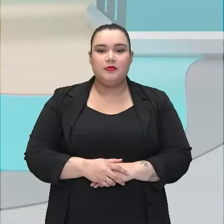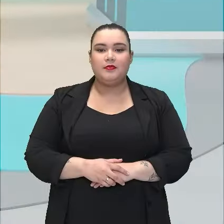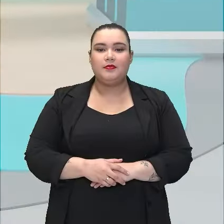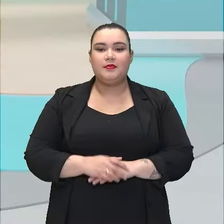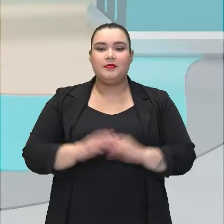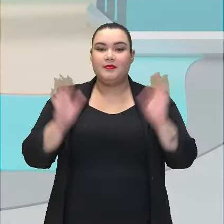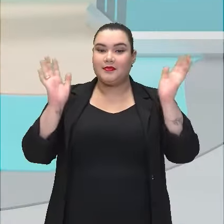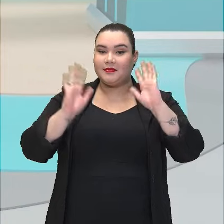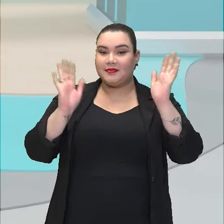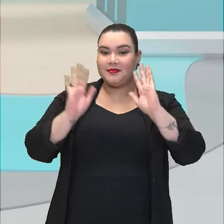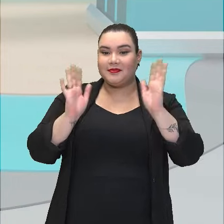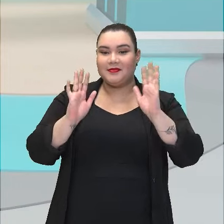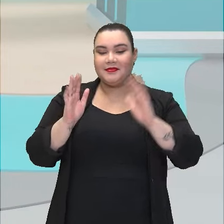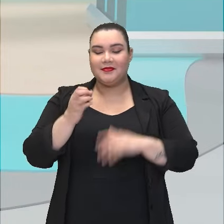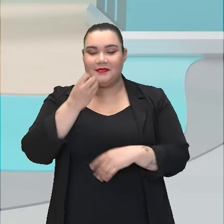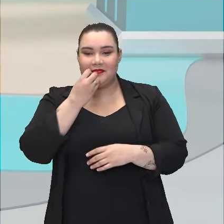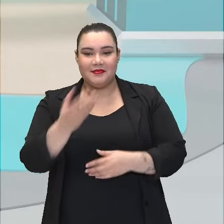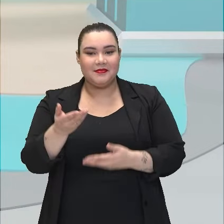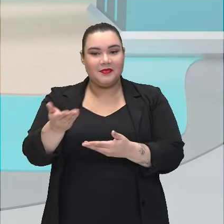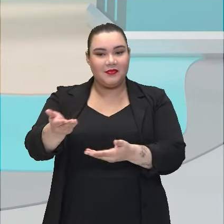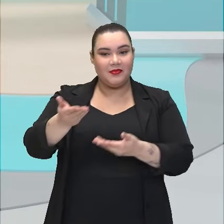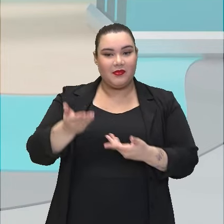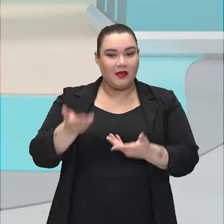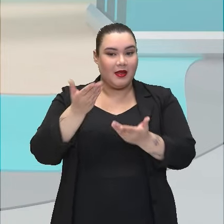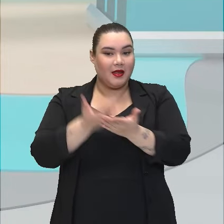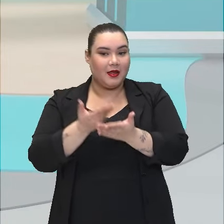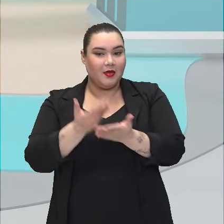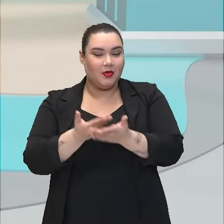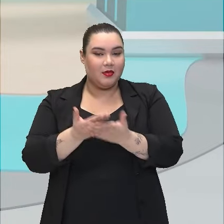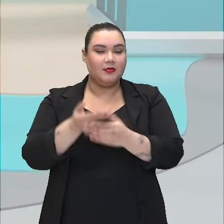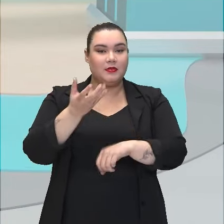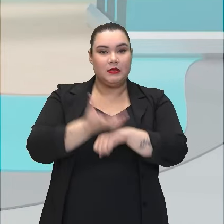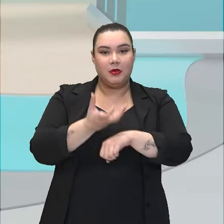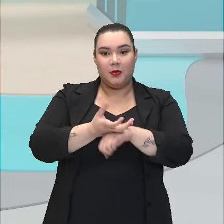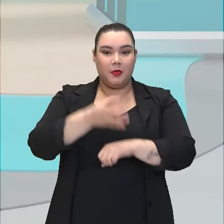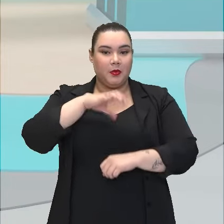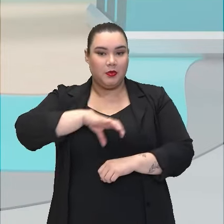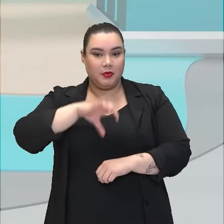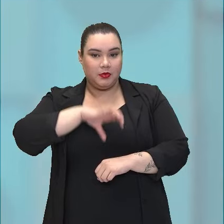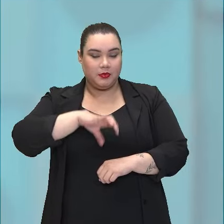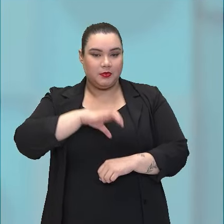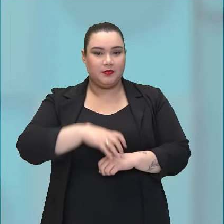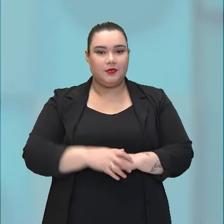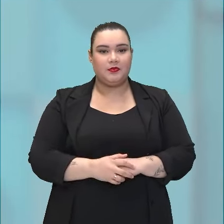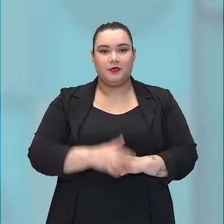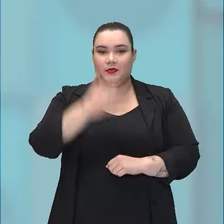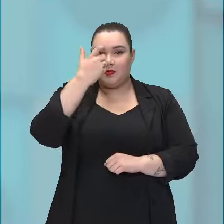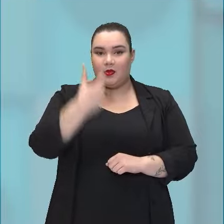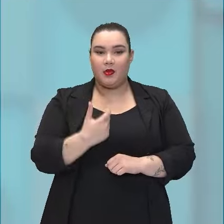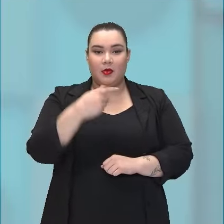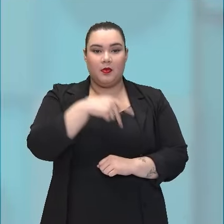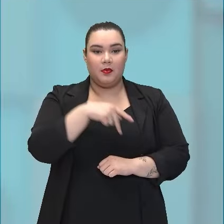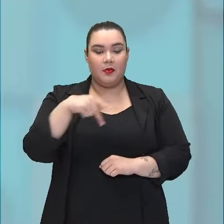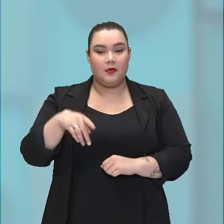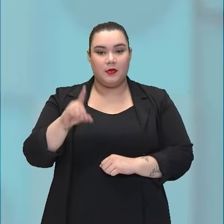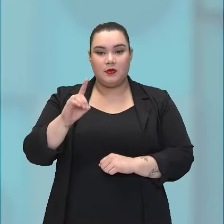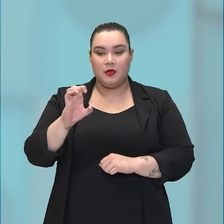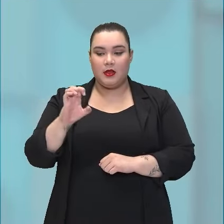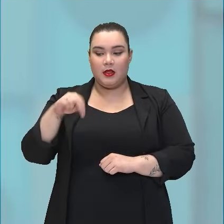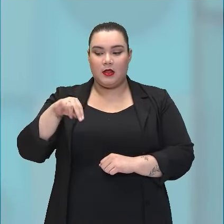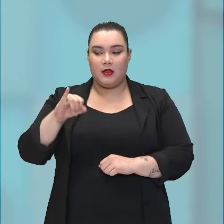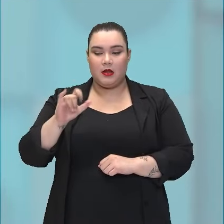Olá, turmas! Bem-vindos a mais uma aula de língua portuguesa. Eu sou o professor Denilson e